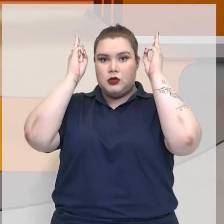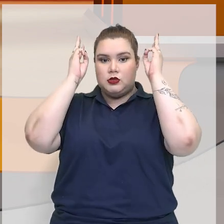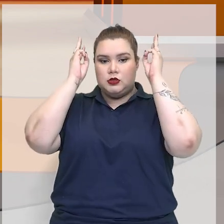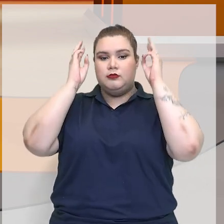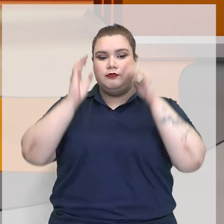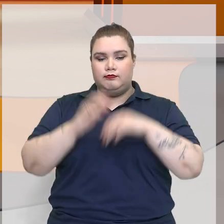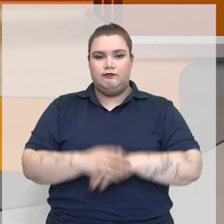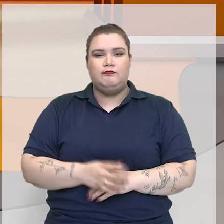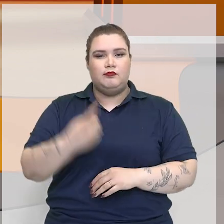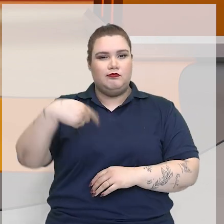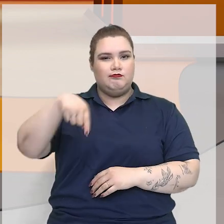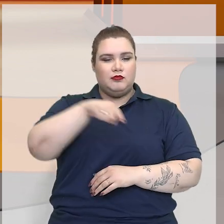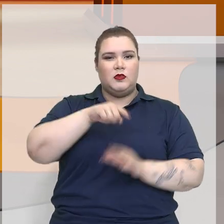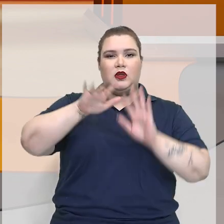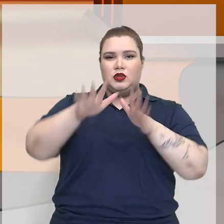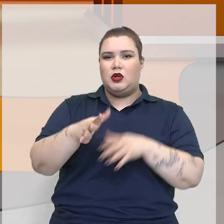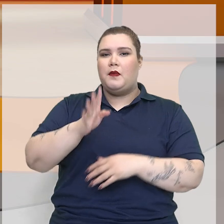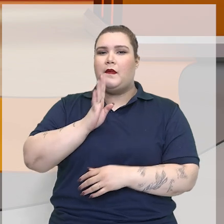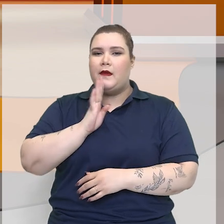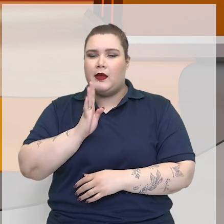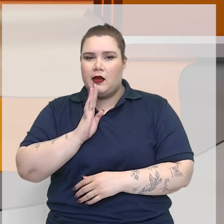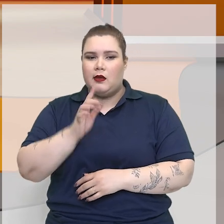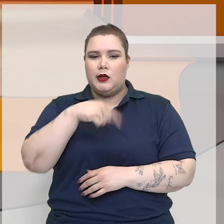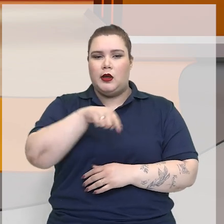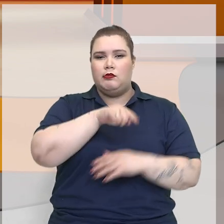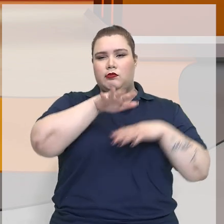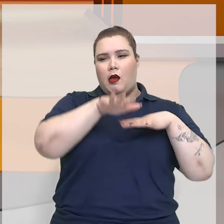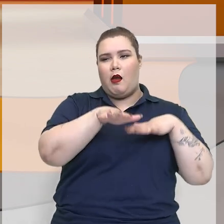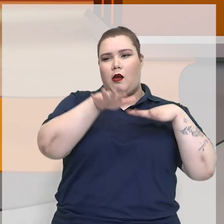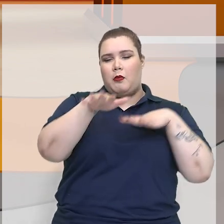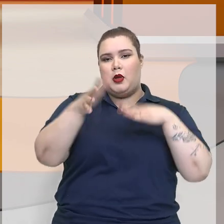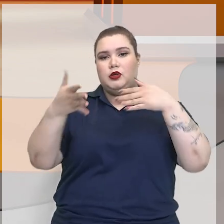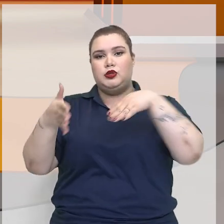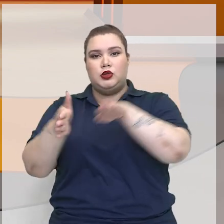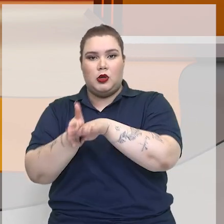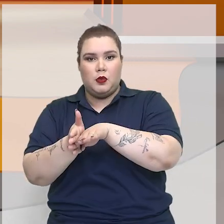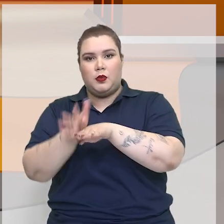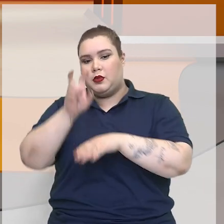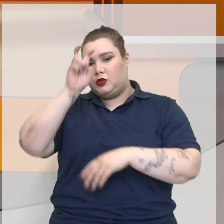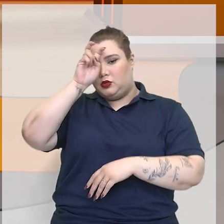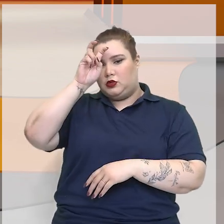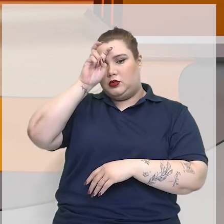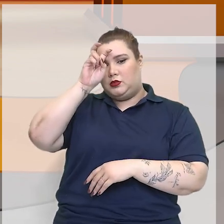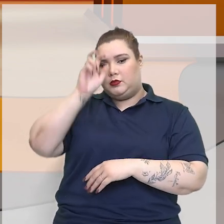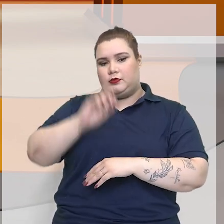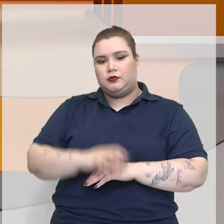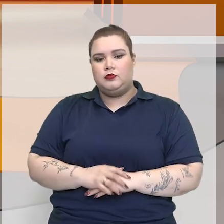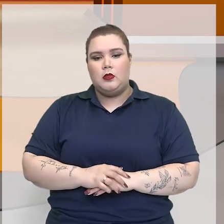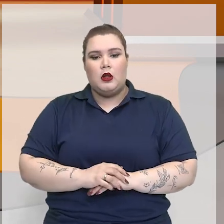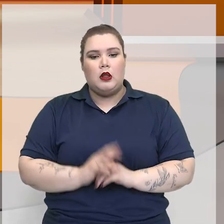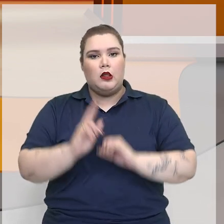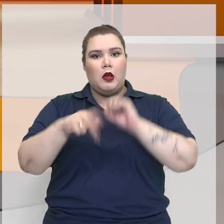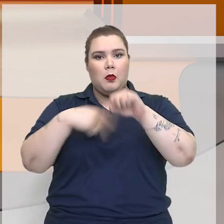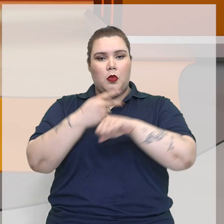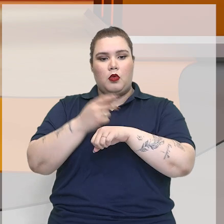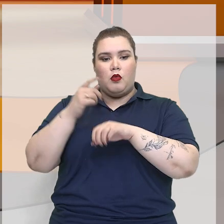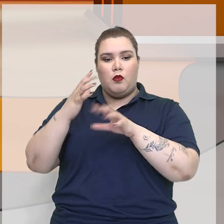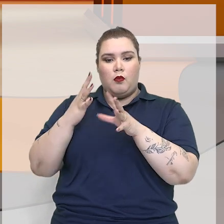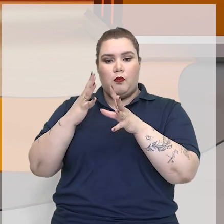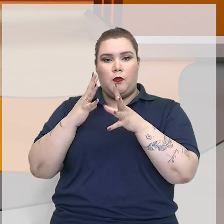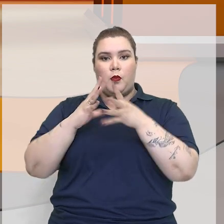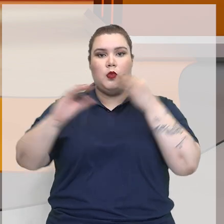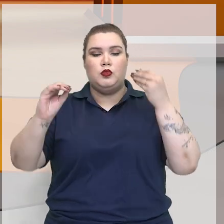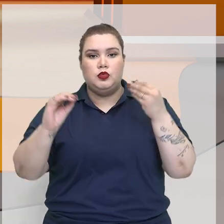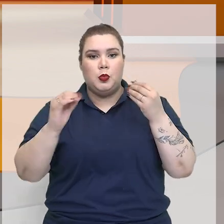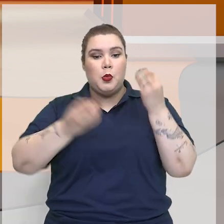já ouviram falar a respeito dessa grande figura histórica. E fugiram, né, do Egito de